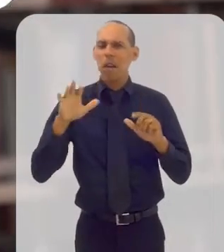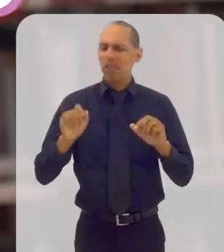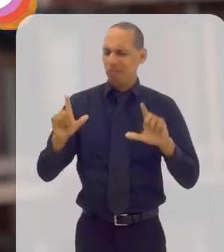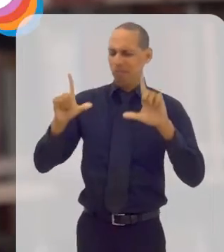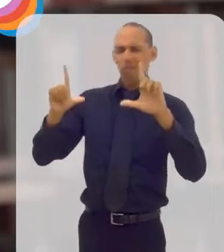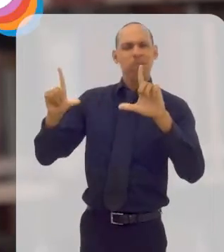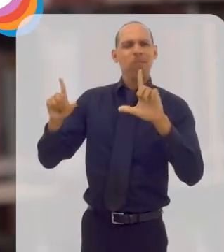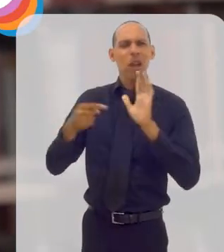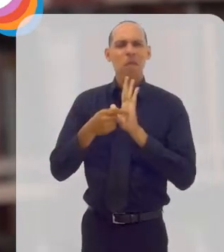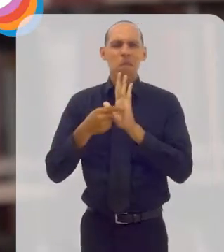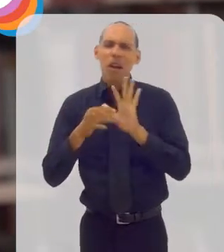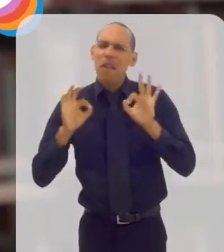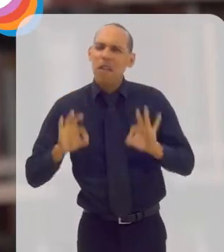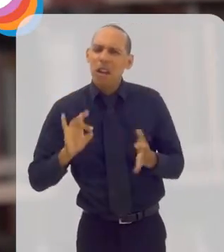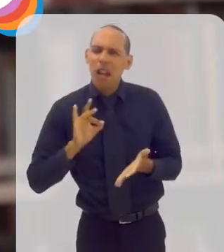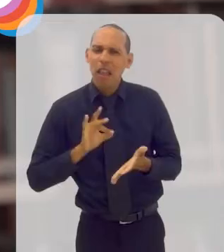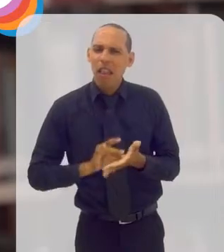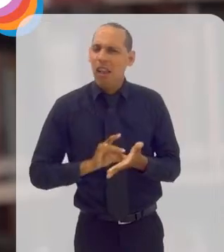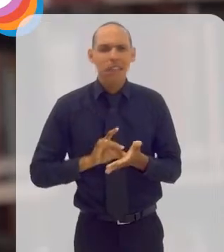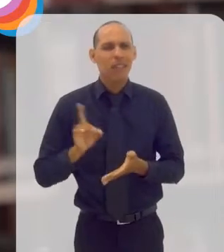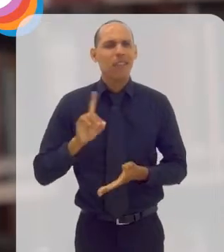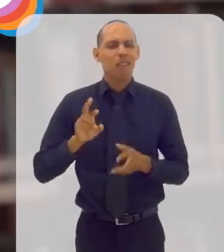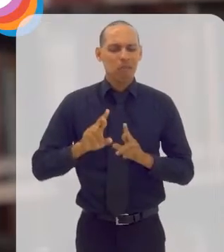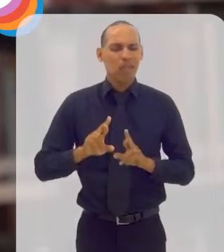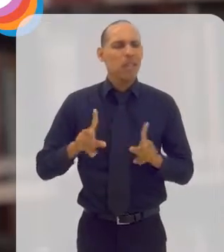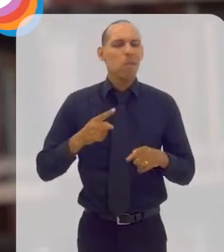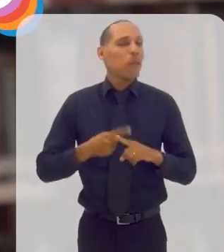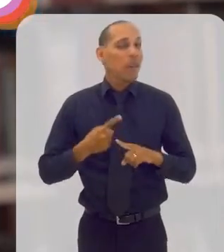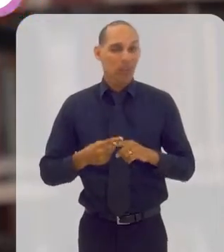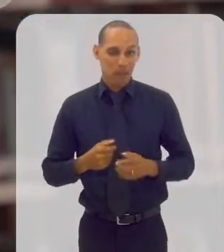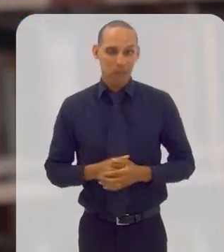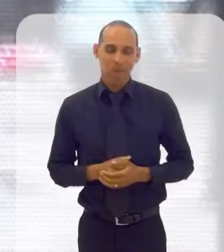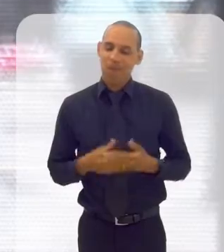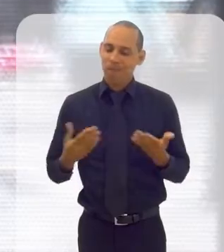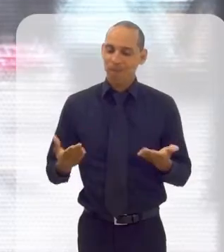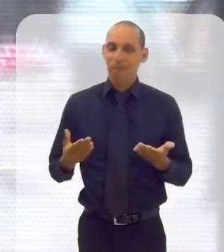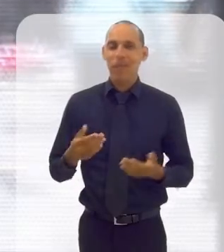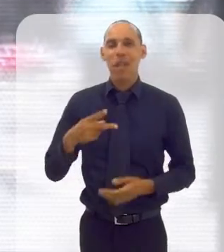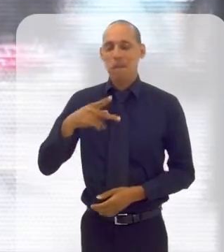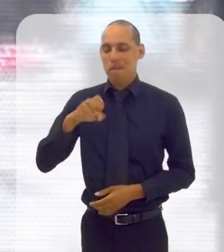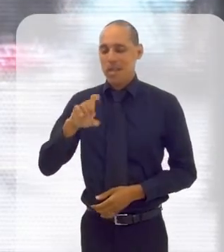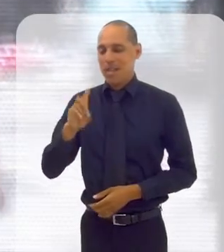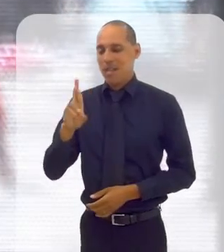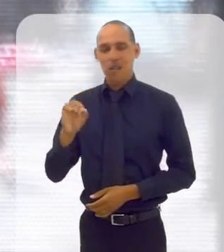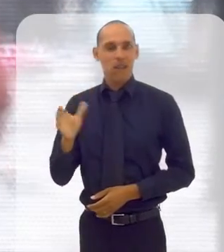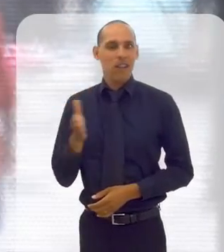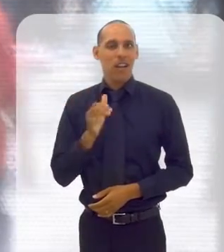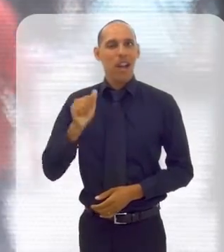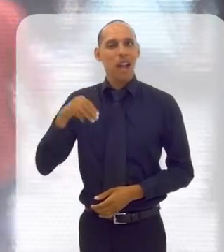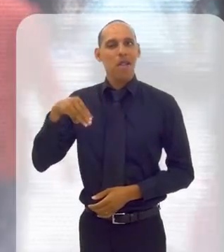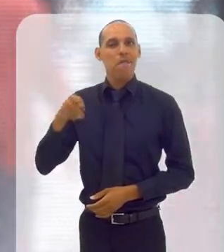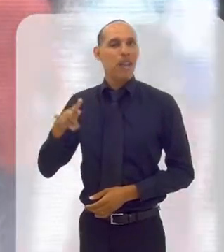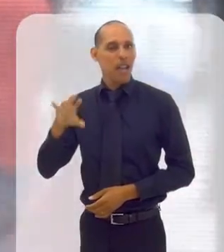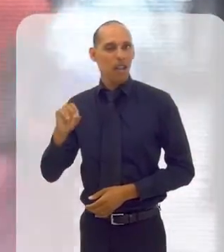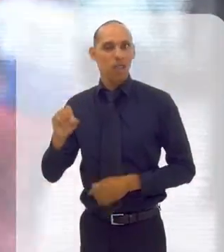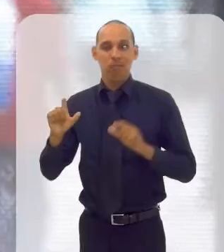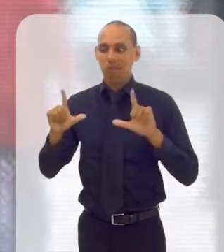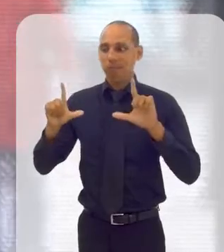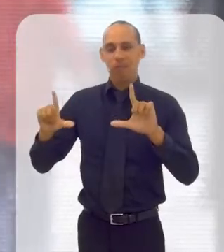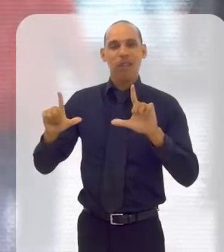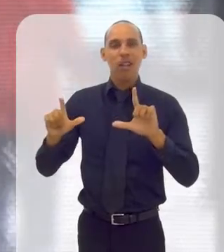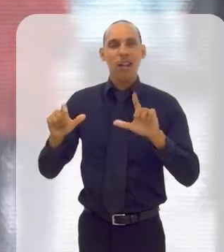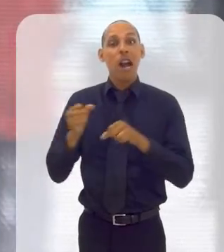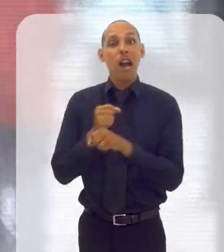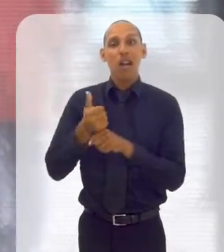não retrata esse momento tão importante para a gente de forma mais realista? Então, o Pedro Américo, quando ele trouxe esse quadro